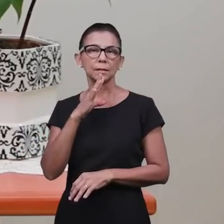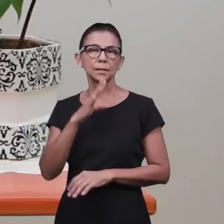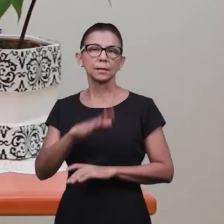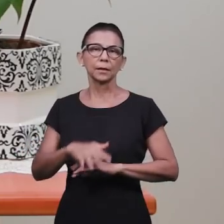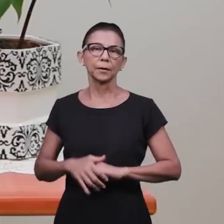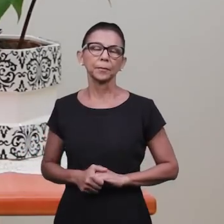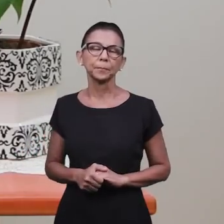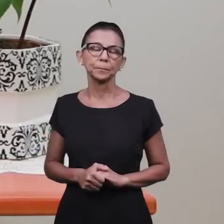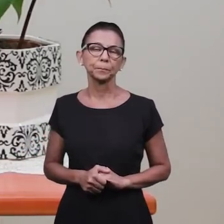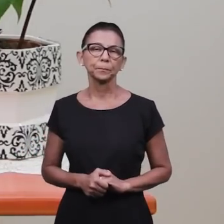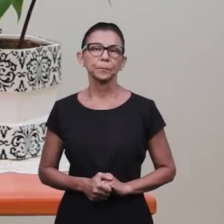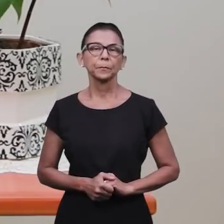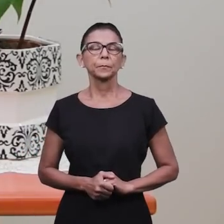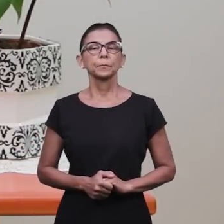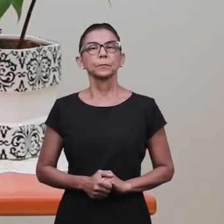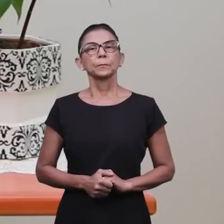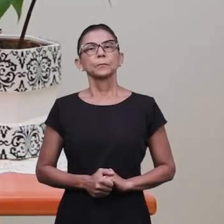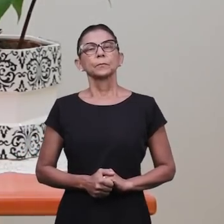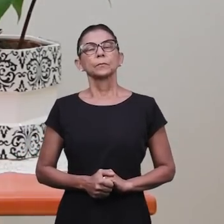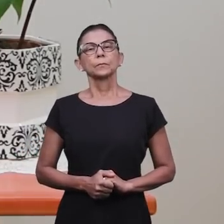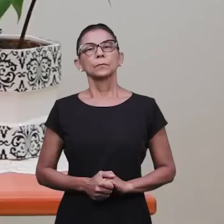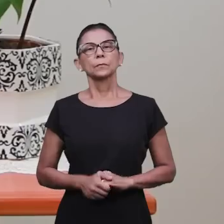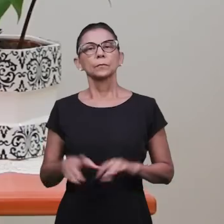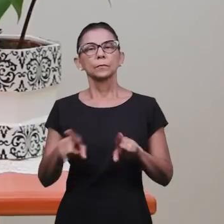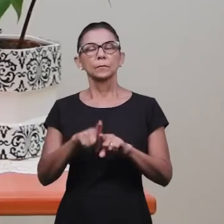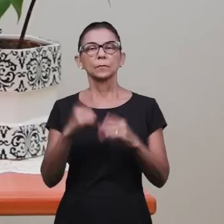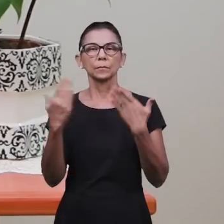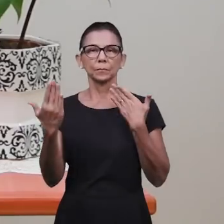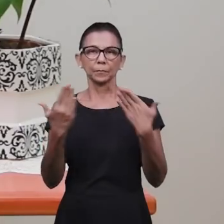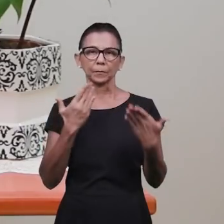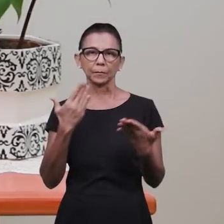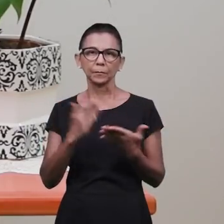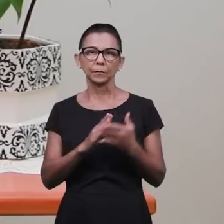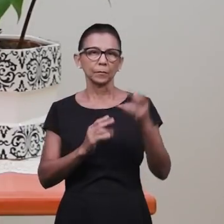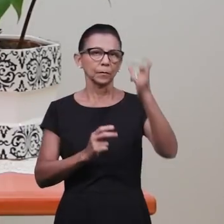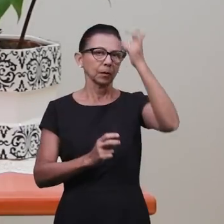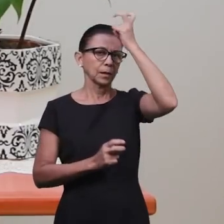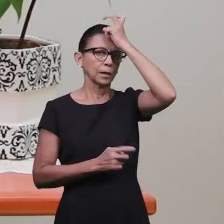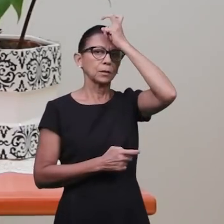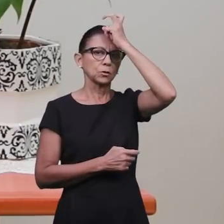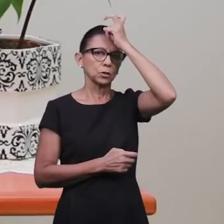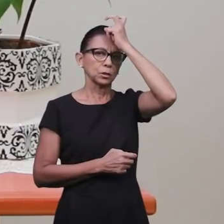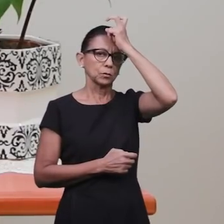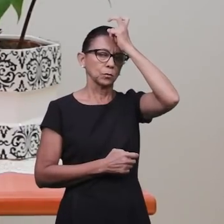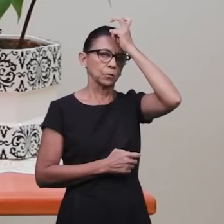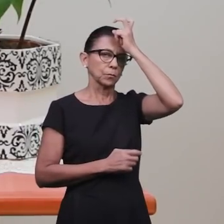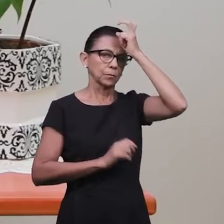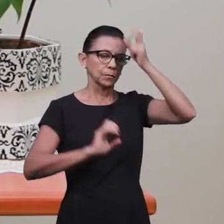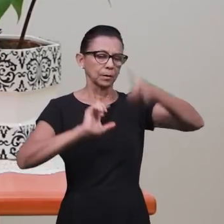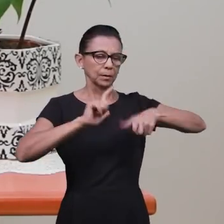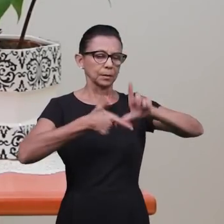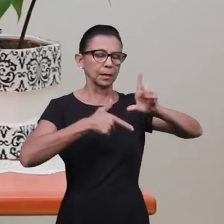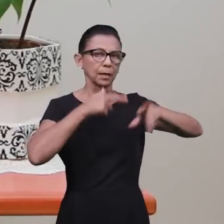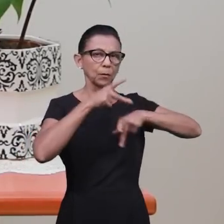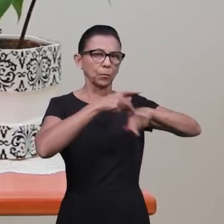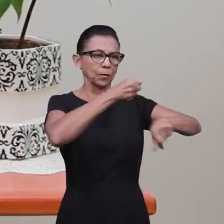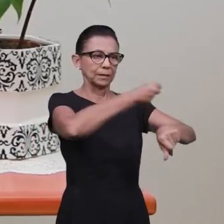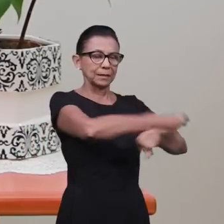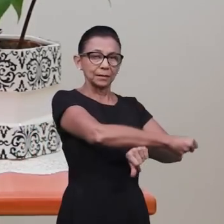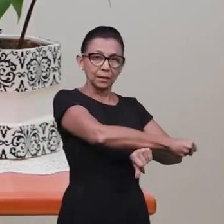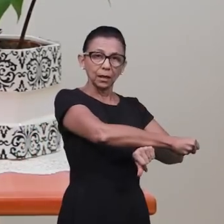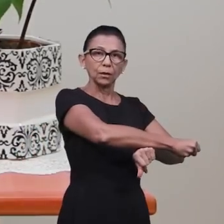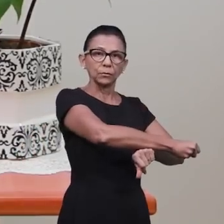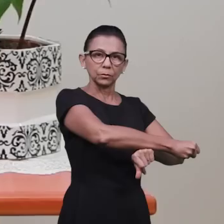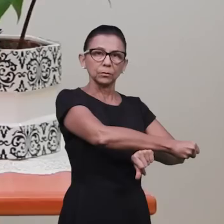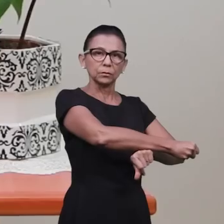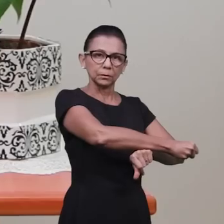rodeadas pelas trevas, tal como Israel na saída do Egito. A saída do Egito também aponta para o